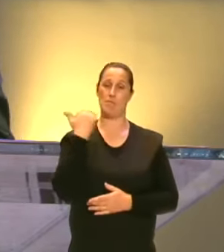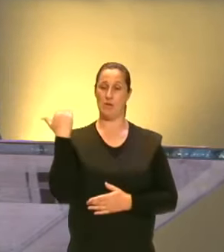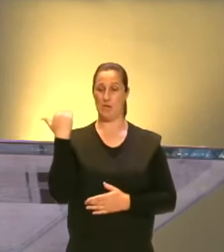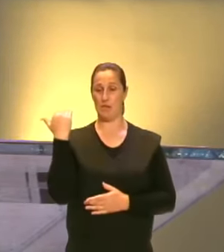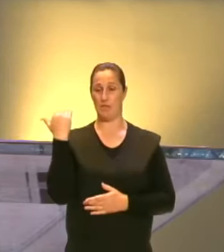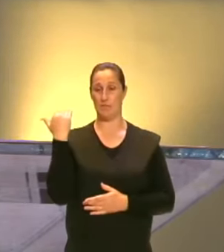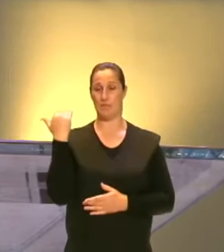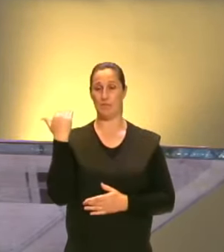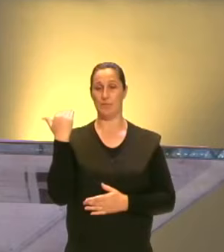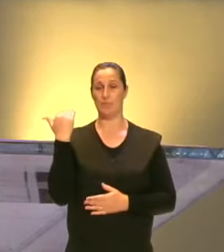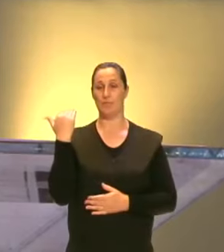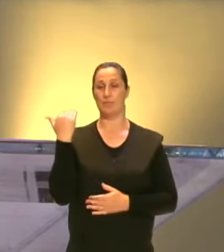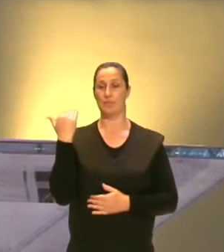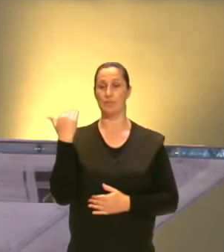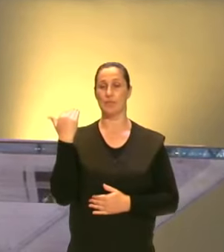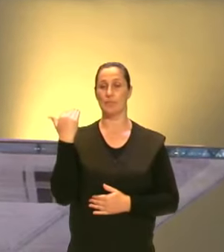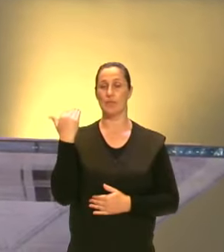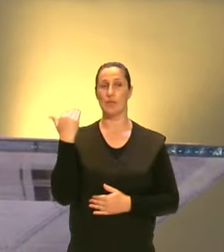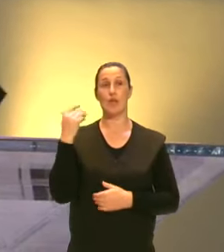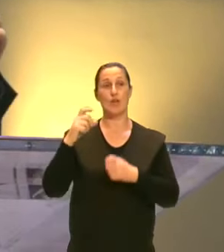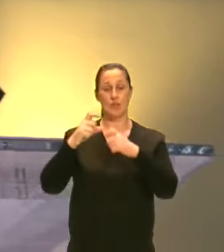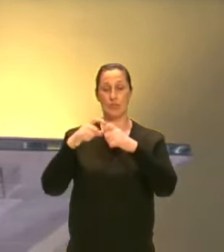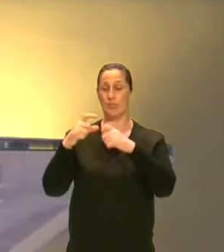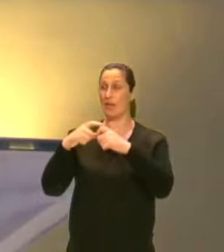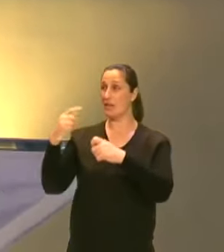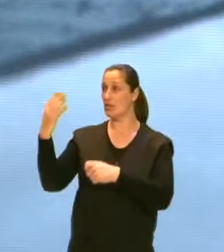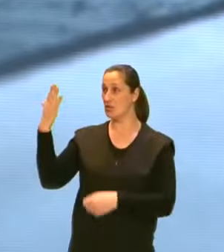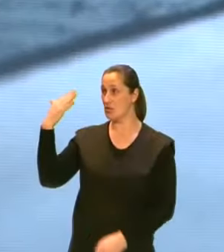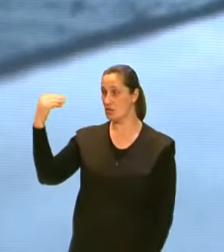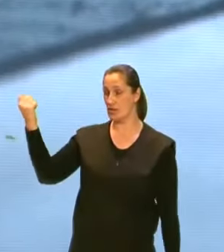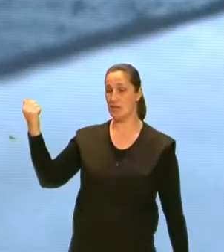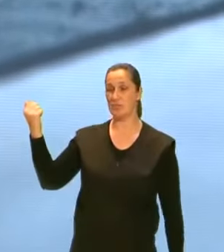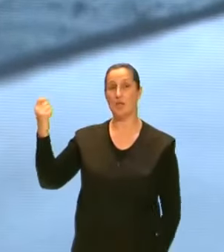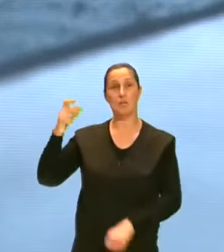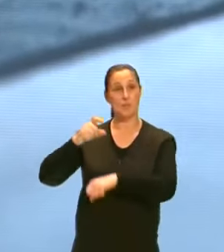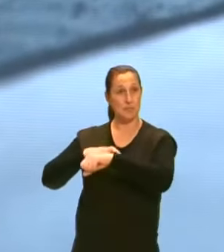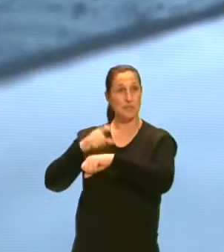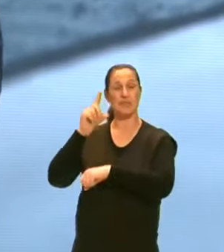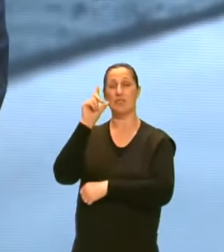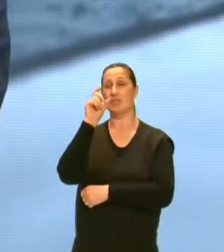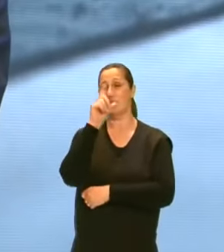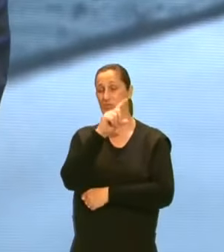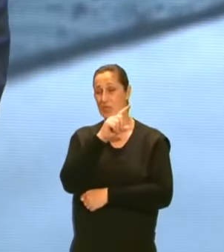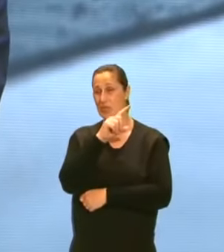Naquele momento que o médico chama, um momento difícil, delicado.